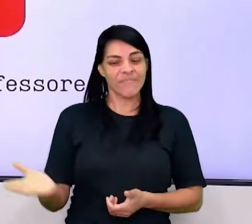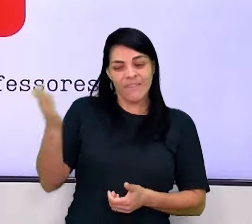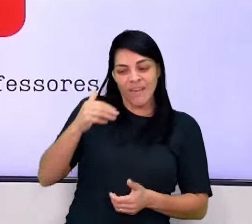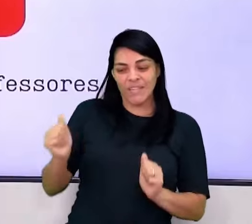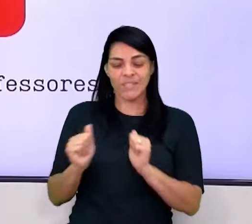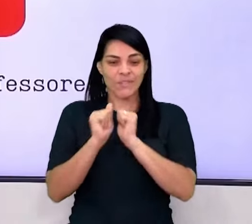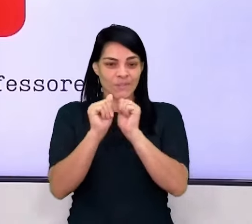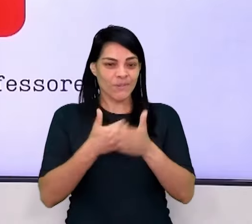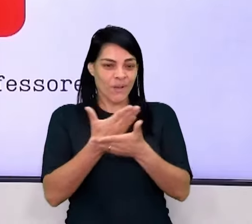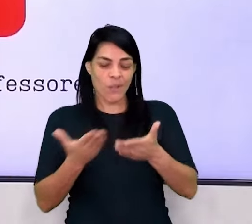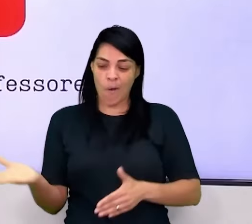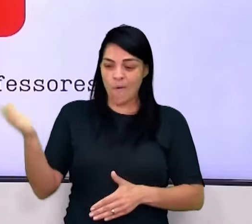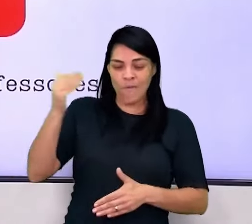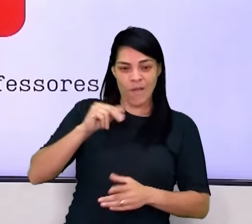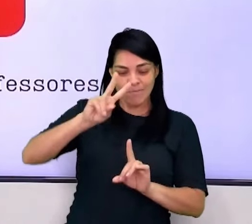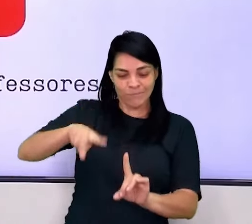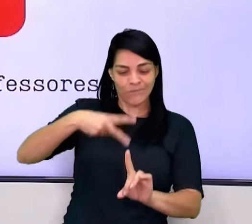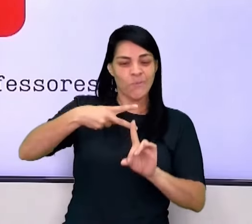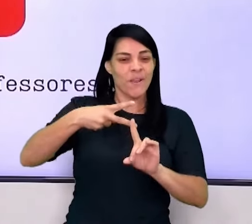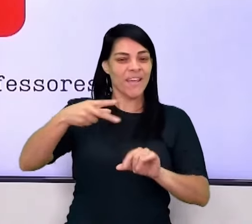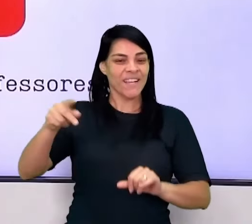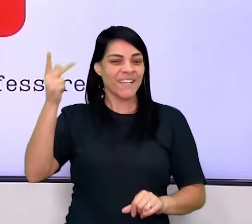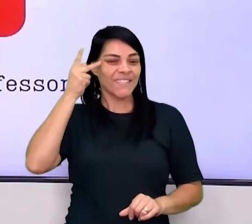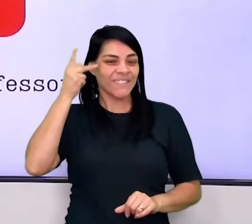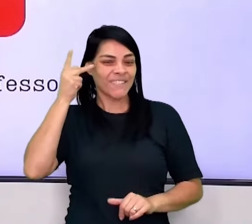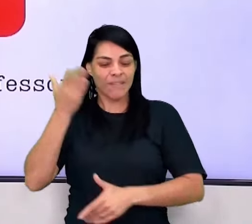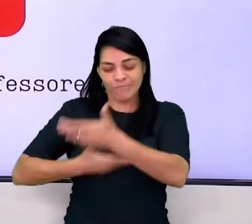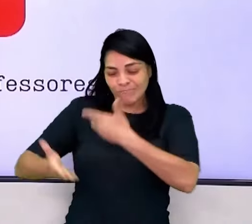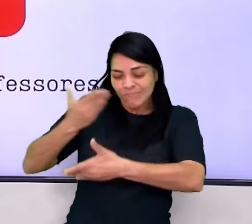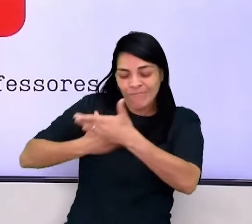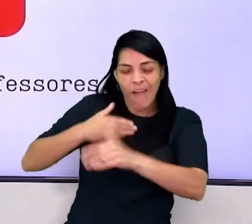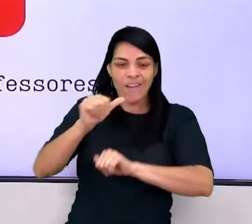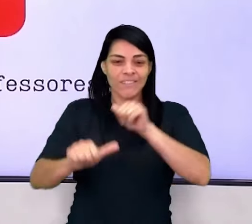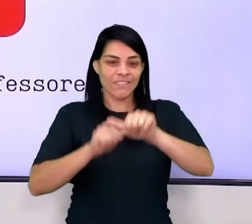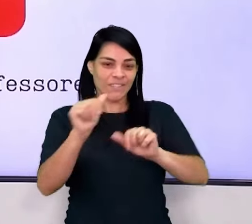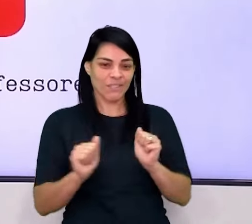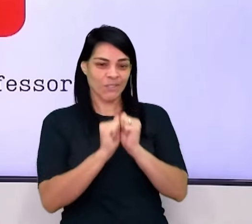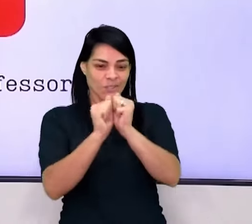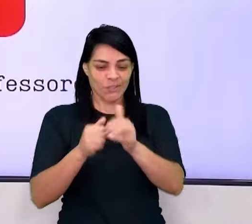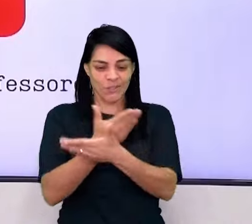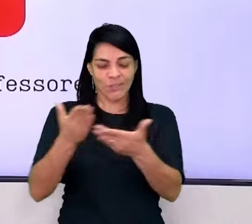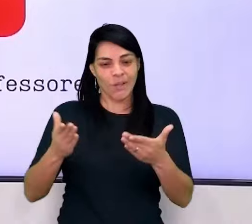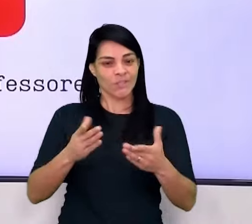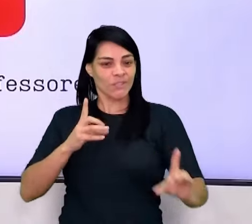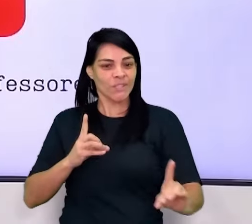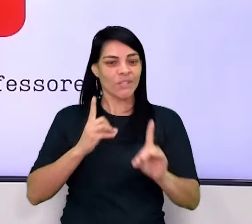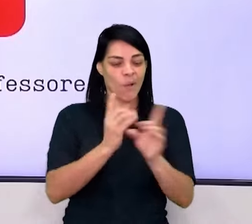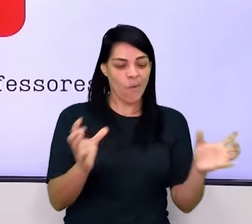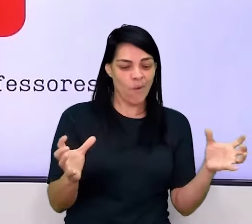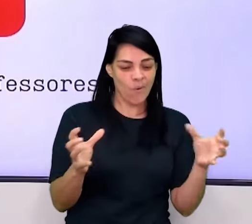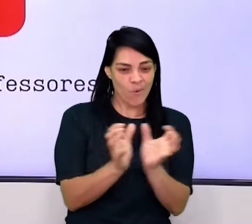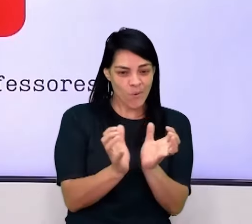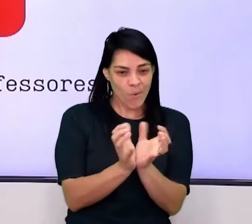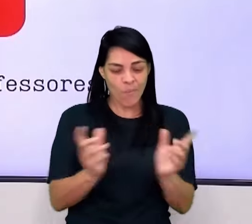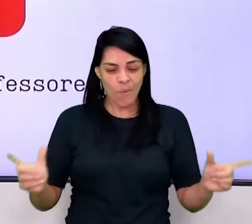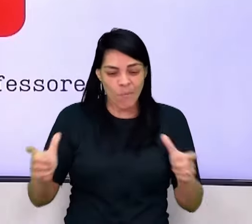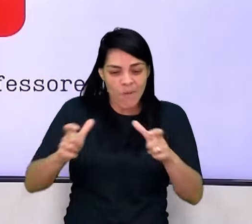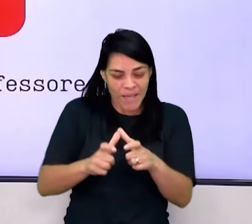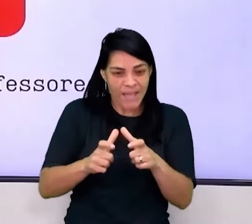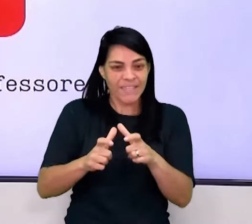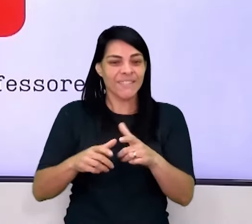com a gente. Vem para o Multiplica SP trocar experiências com os nossos encontros síncronos, em grupos pequenos,